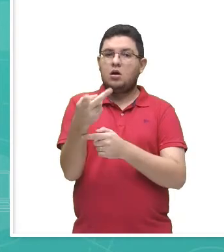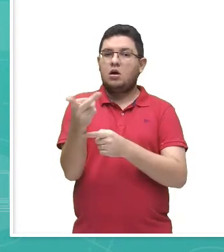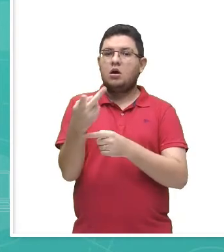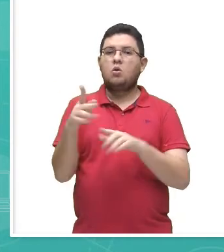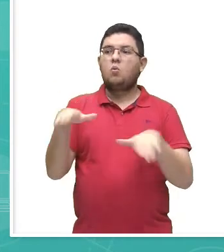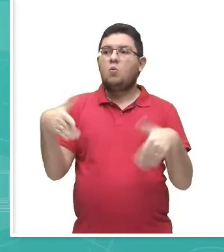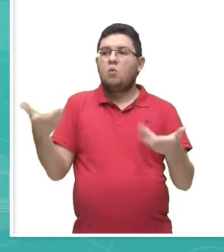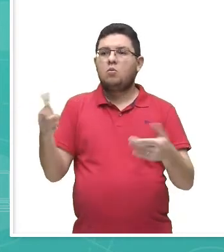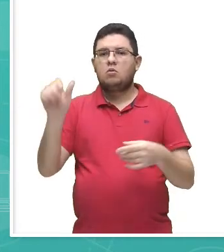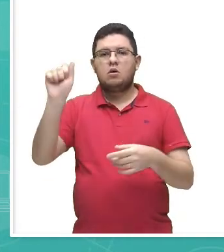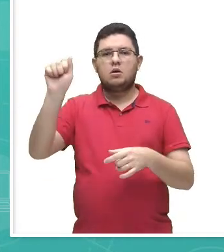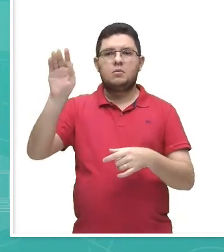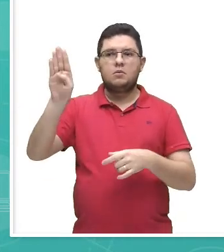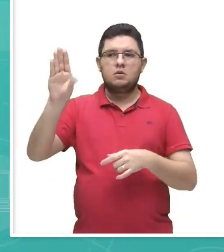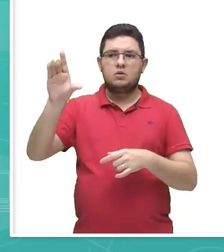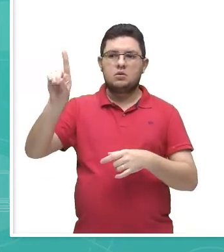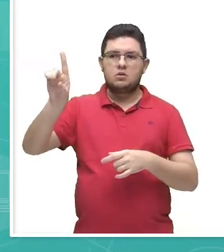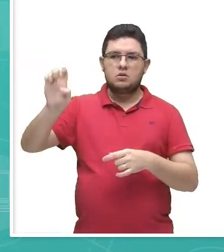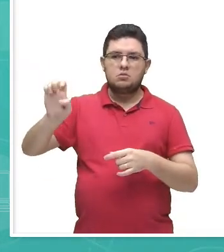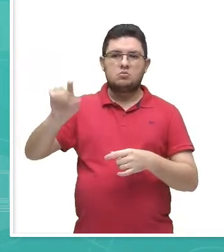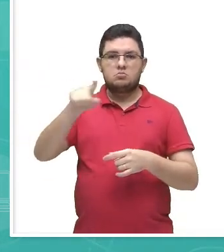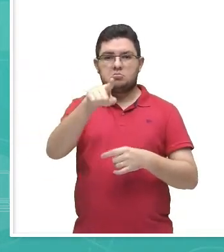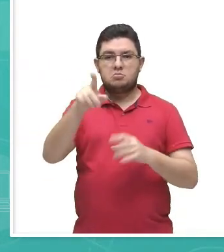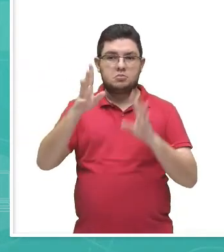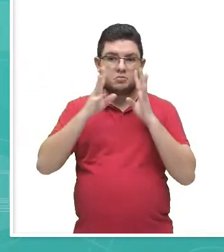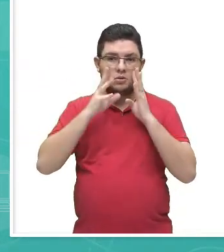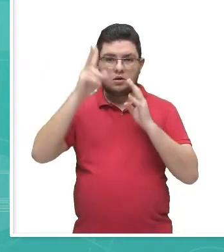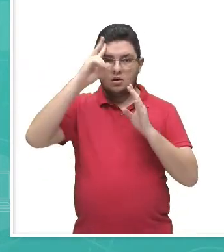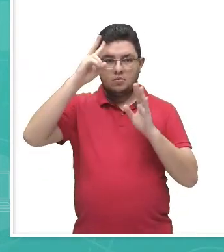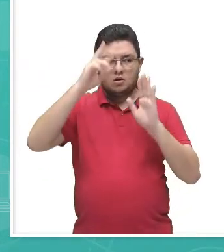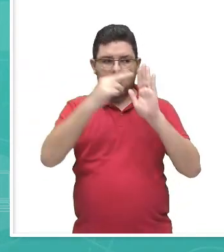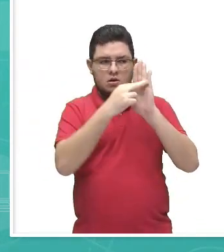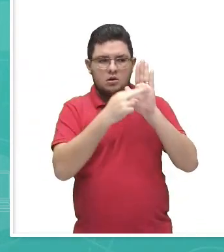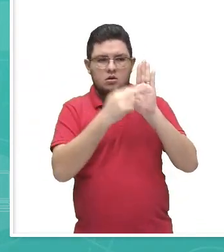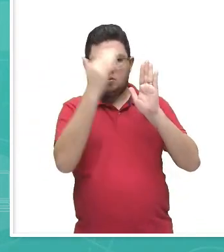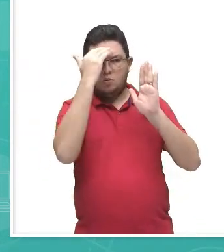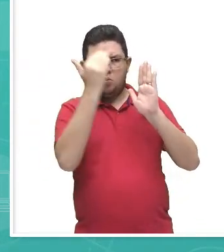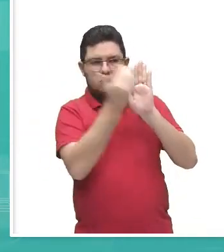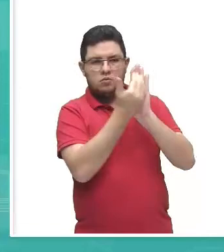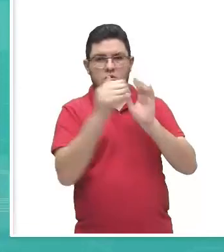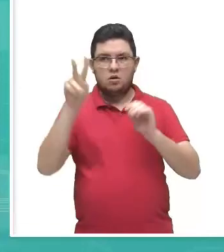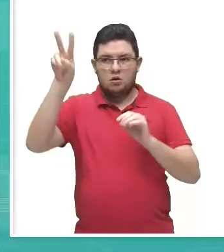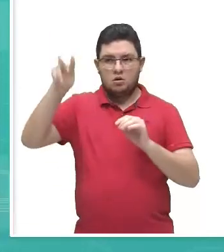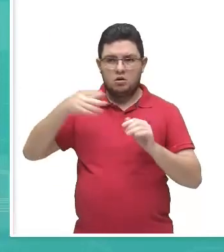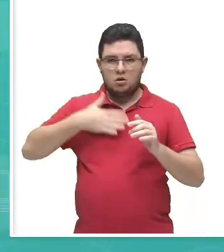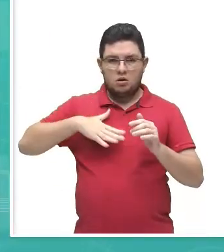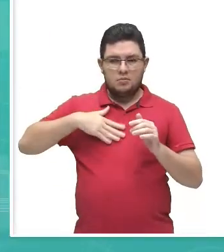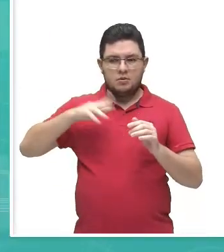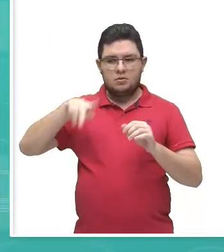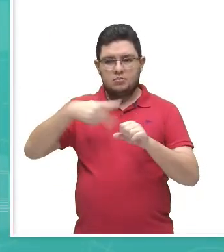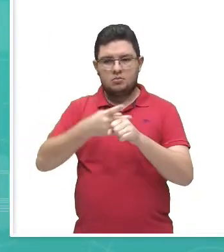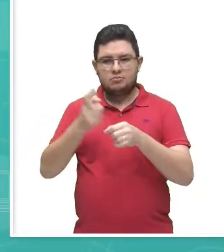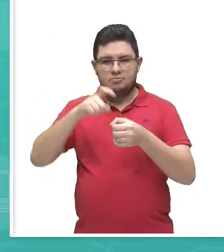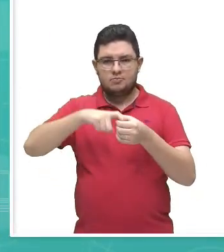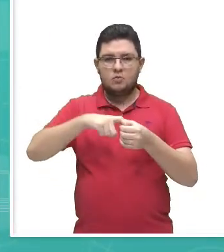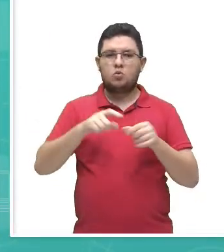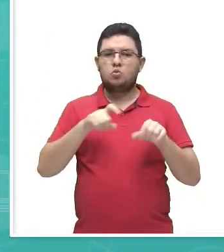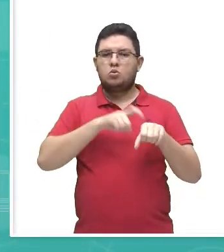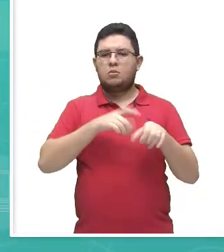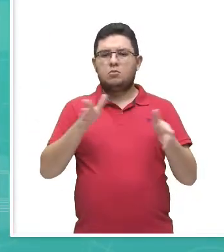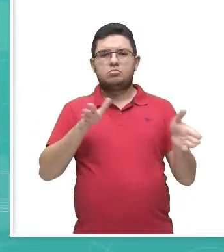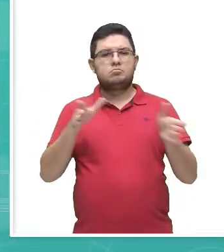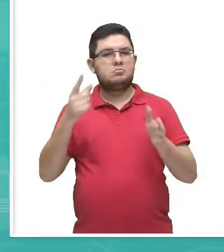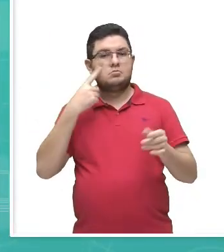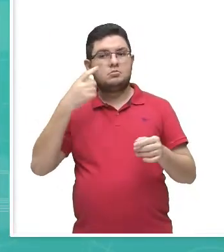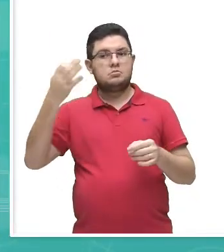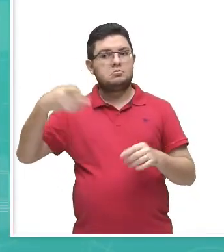muita atenção. Lembrem das regras, tá? Para responder essa. Leiam com bastante calma. Na sequência, nós voltamos aí para ver se vocês